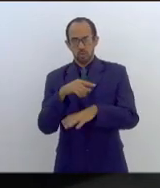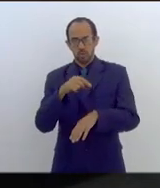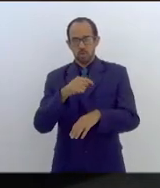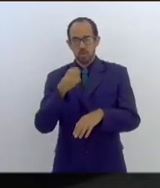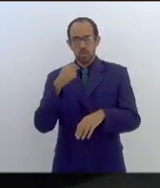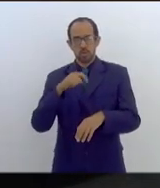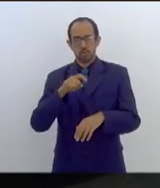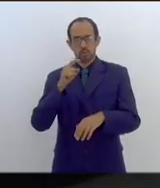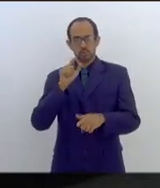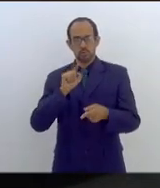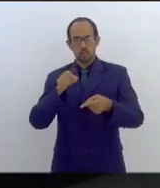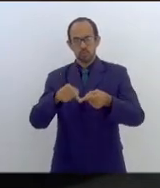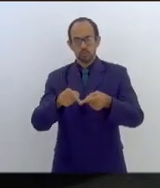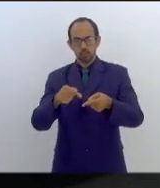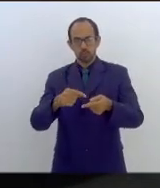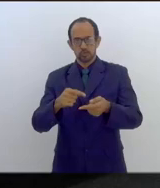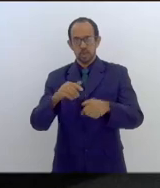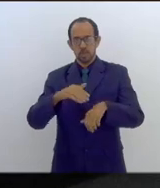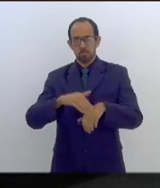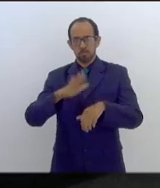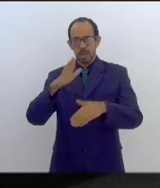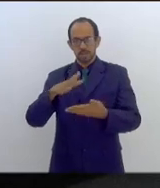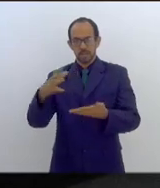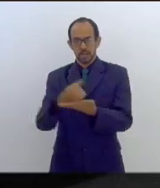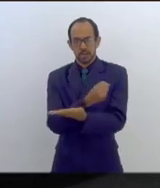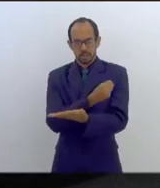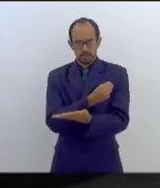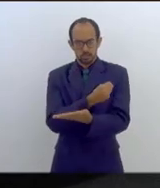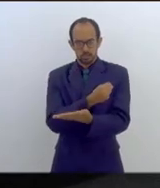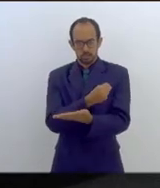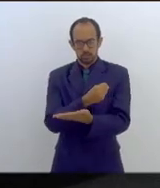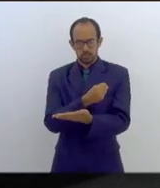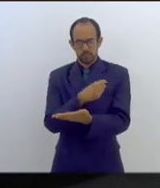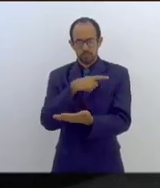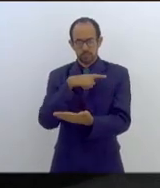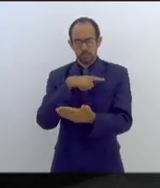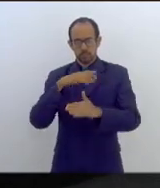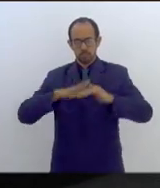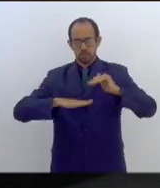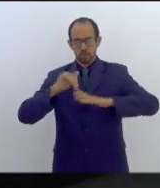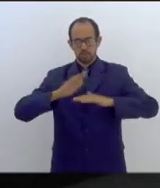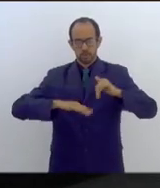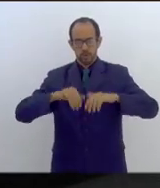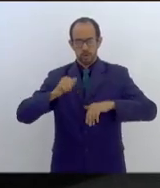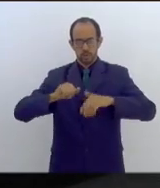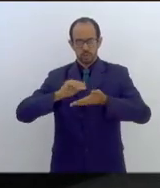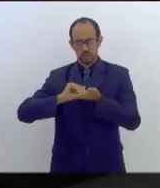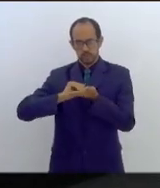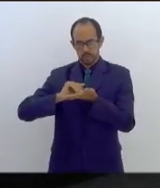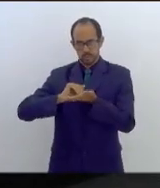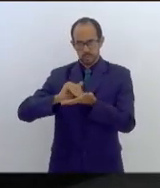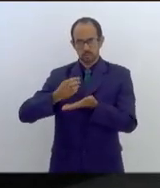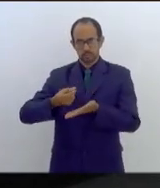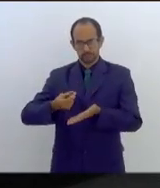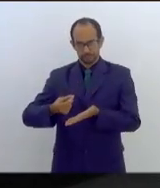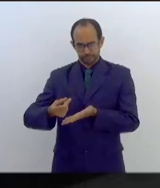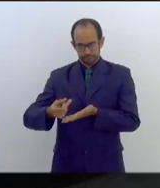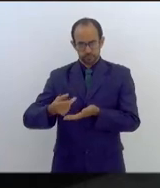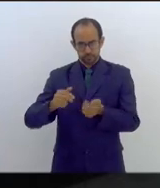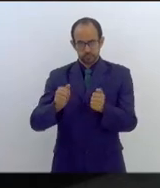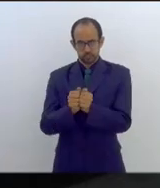arrecadação. Teve aqui um profissional da Fazenda, articulador entre a Fazenda e o Parlamento,